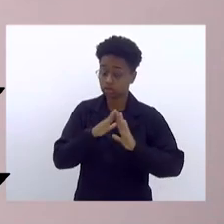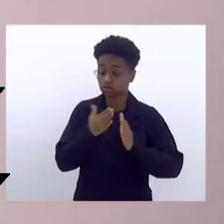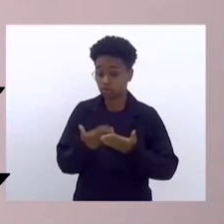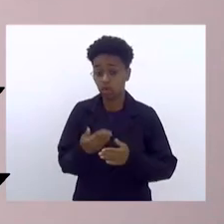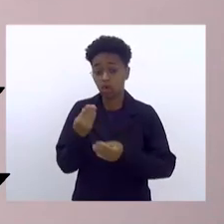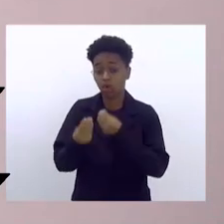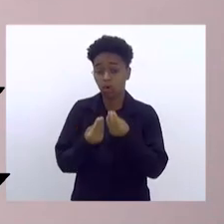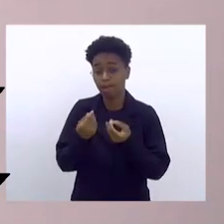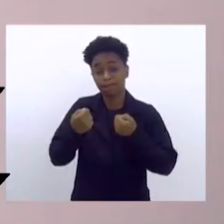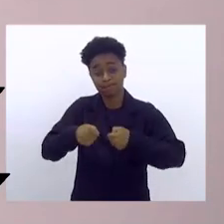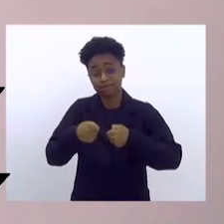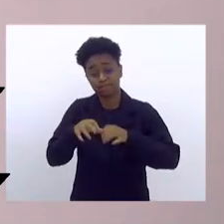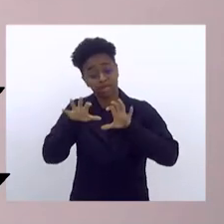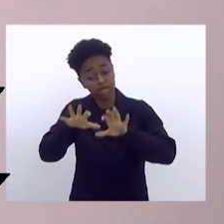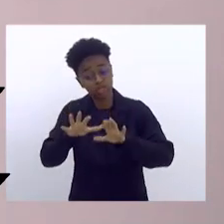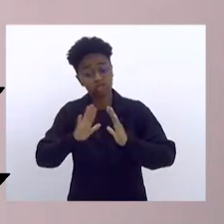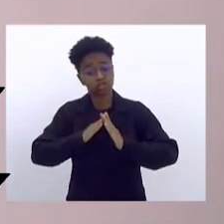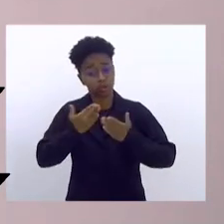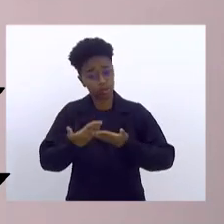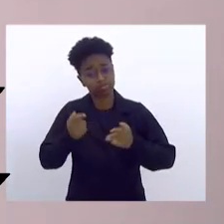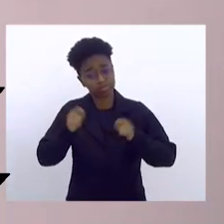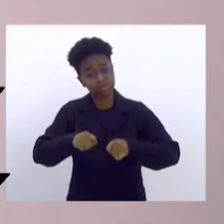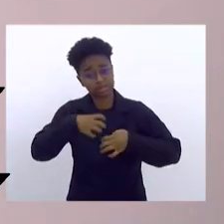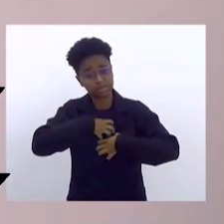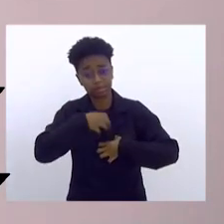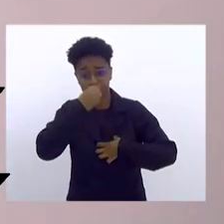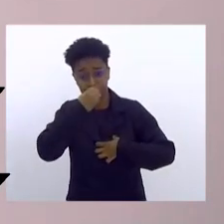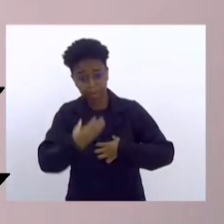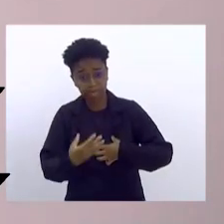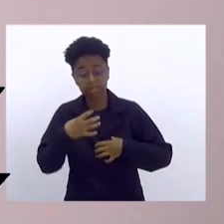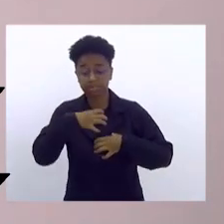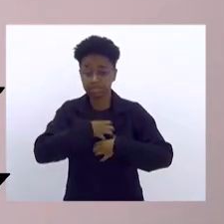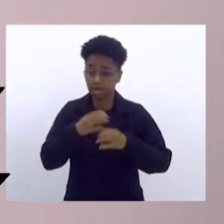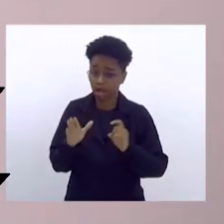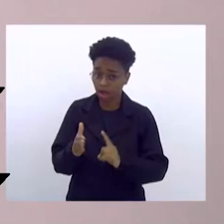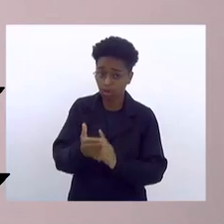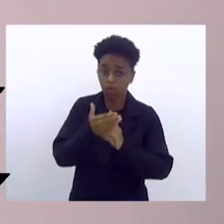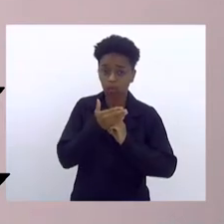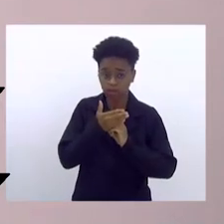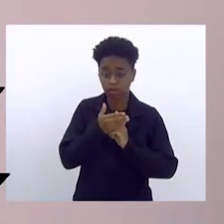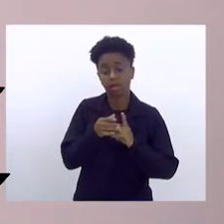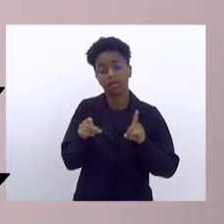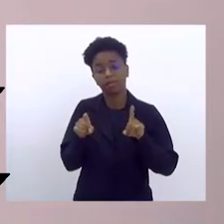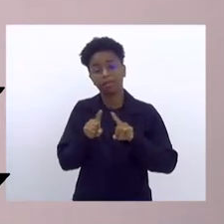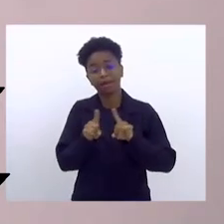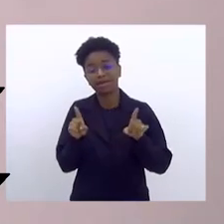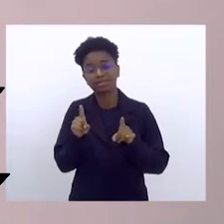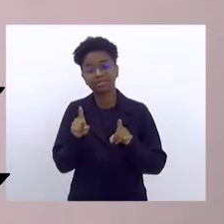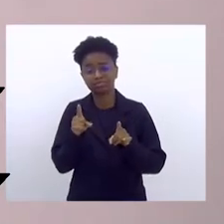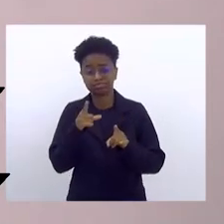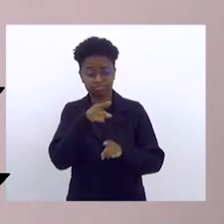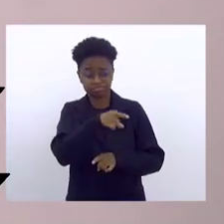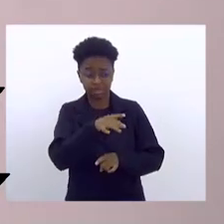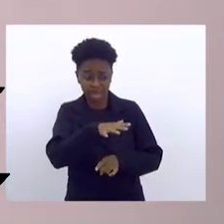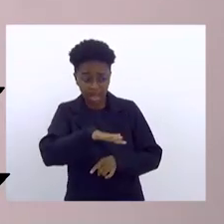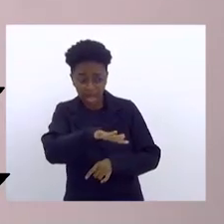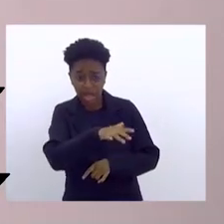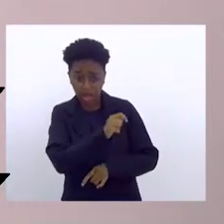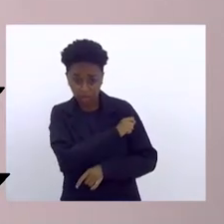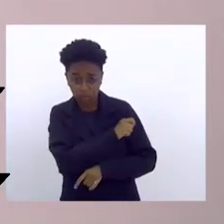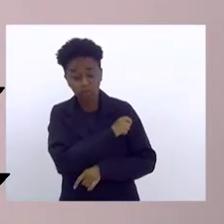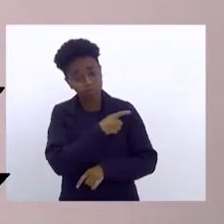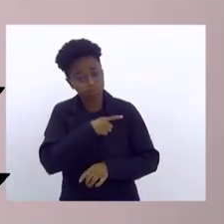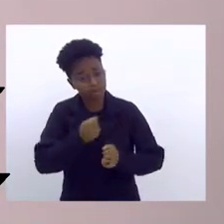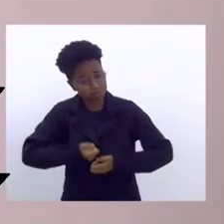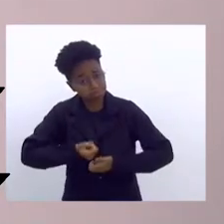precisa ser para que eles se sintam bem nela se sintam acolhidos e eles têm muito a dizer sobre o que